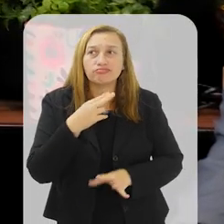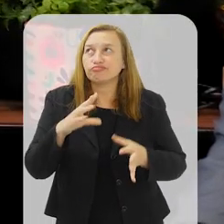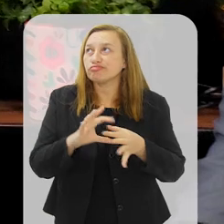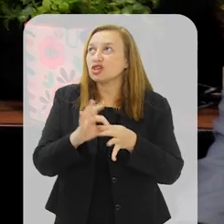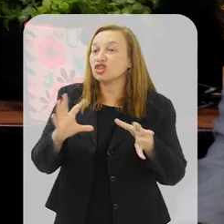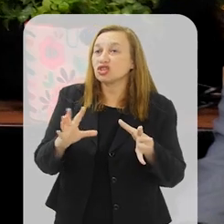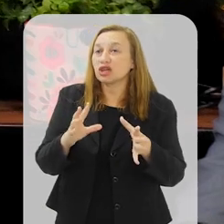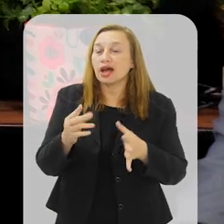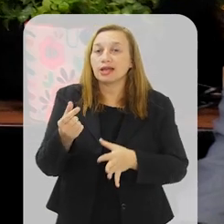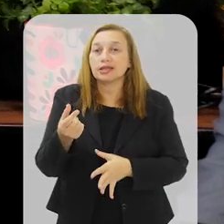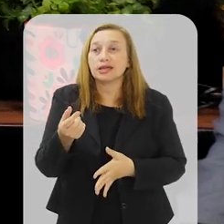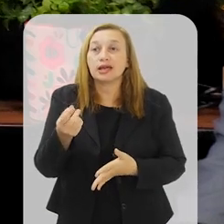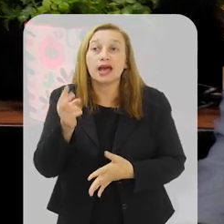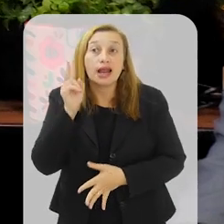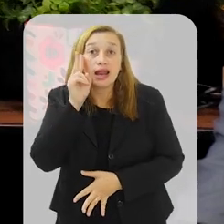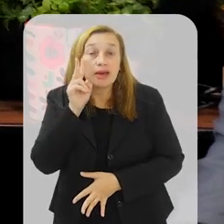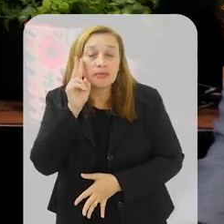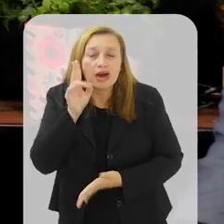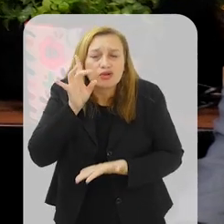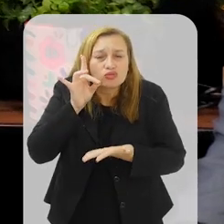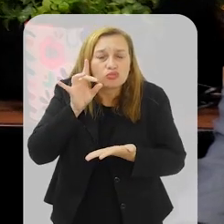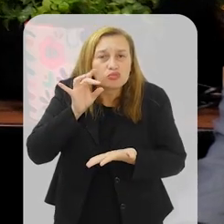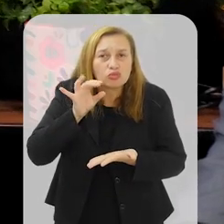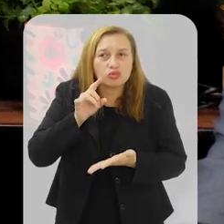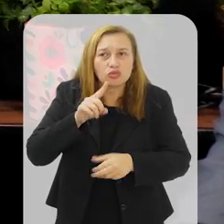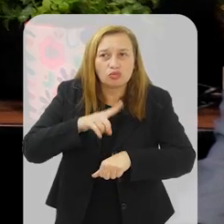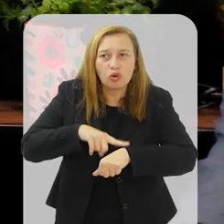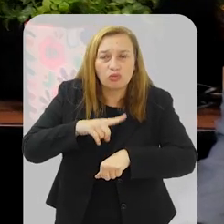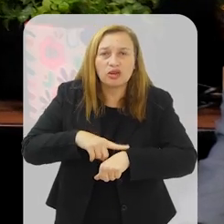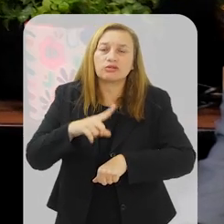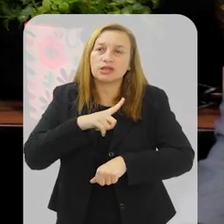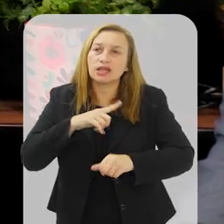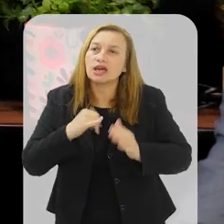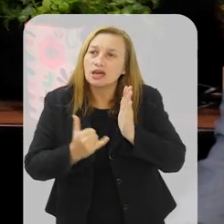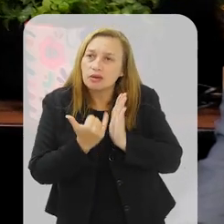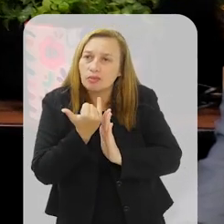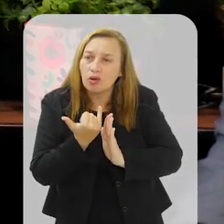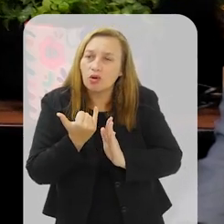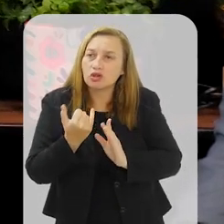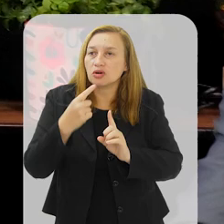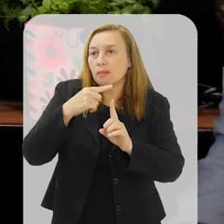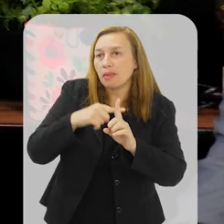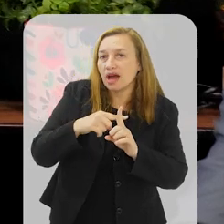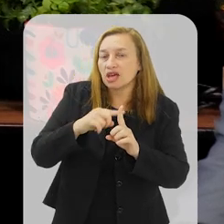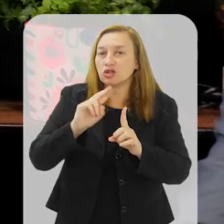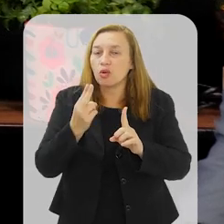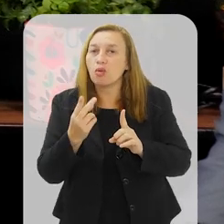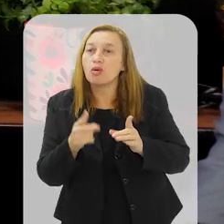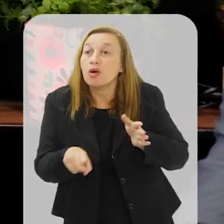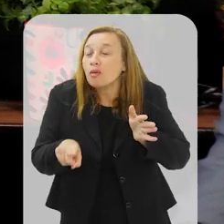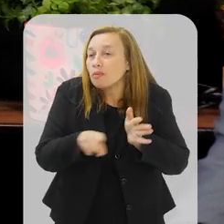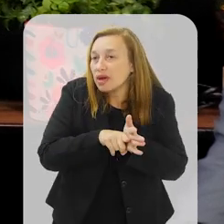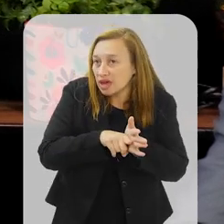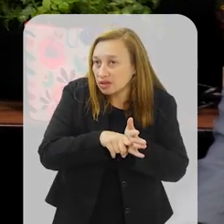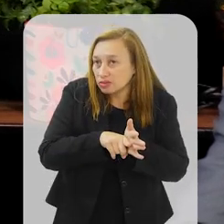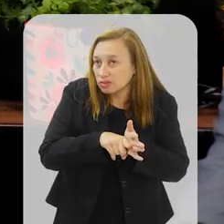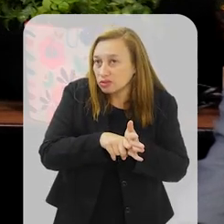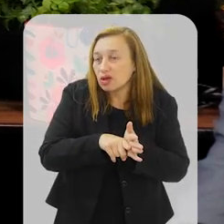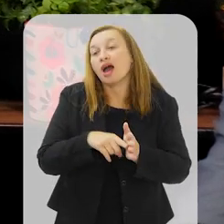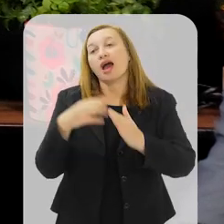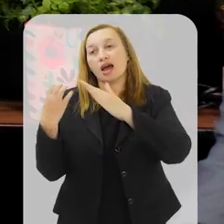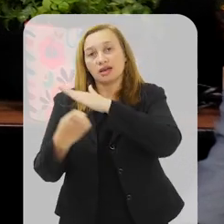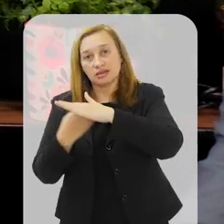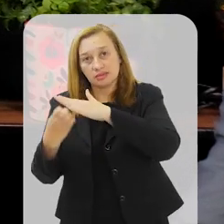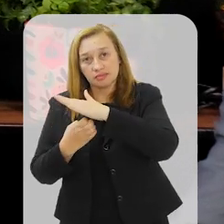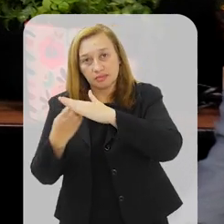de ter em mente que no momento em que você tem ou impostos mais ou menos atrativos às